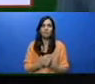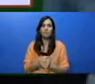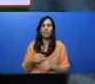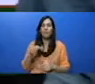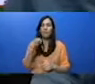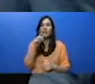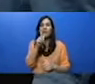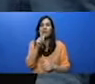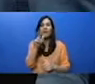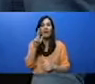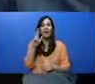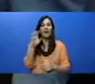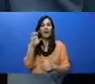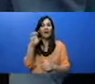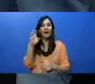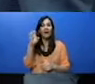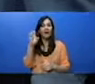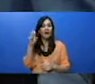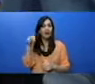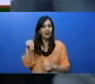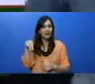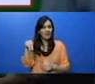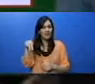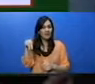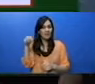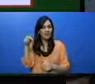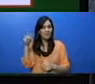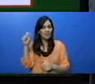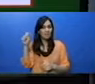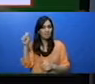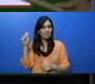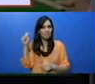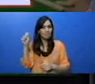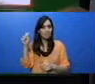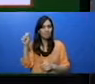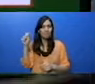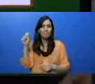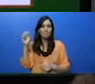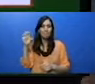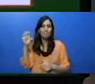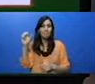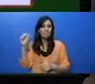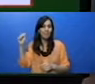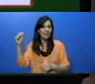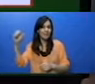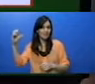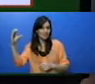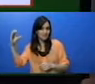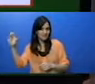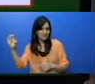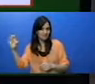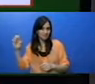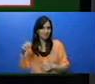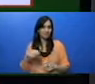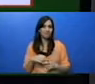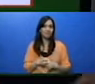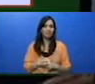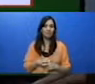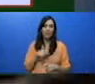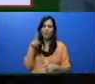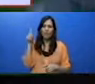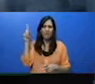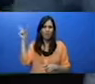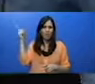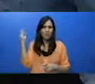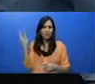na TV, tá? Atua para defender o ambiente, e o SOS Mata Atlântica, tá bom? Depois, se